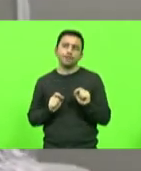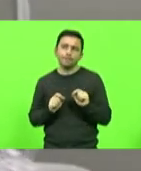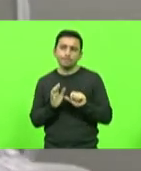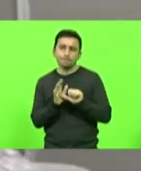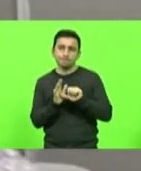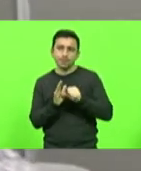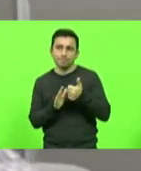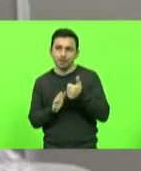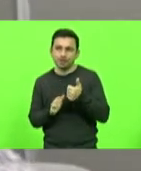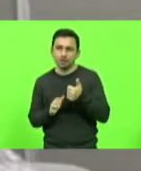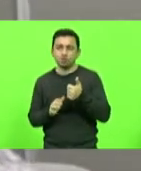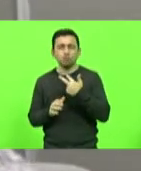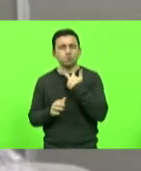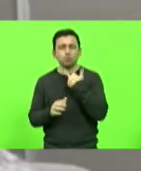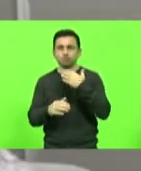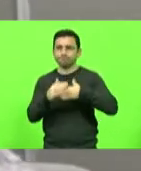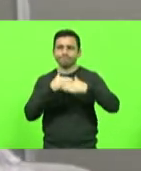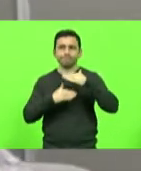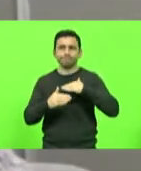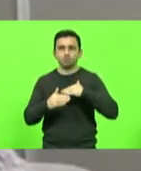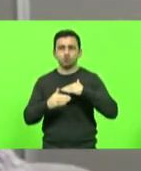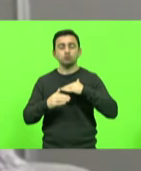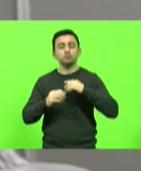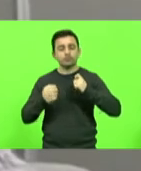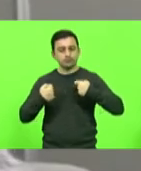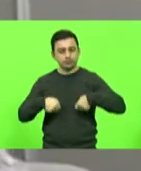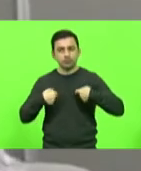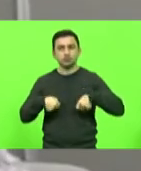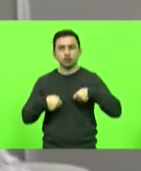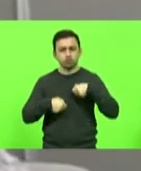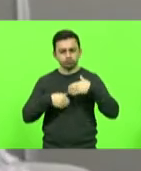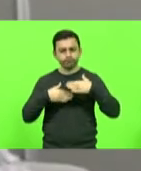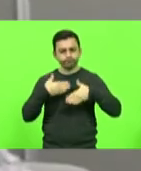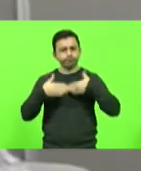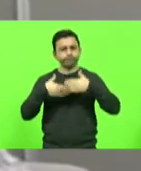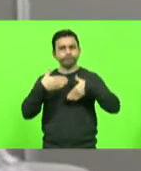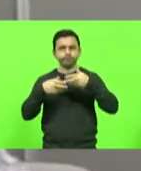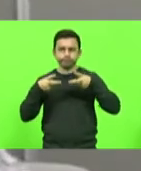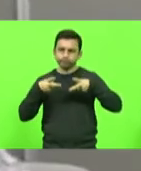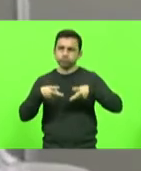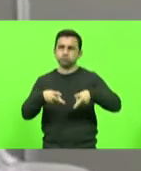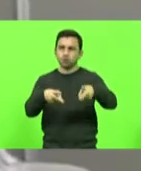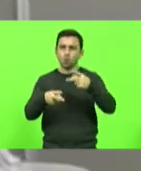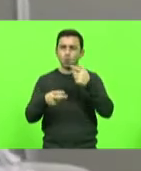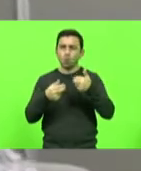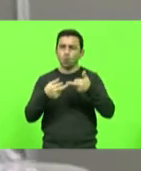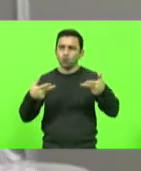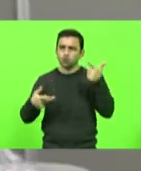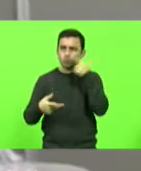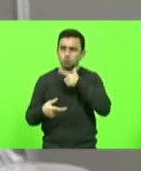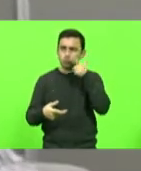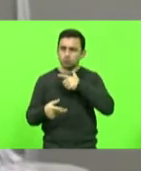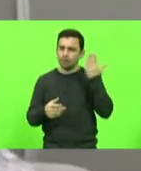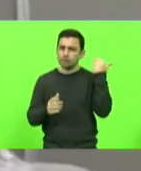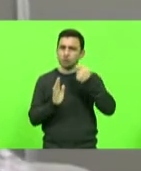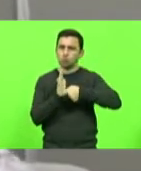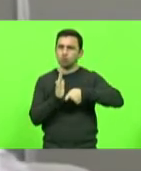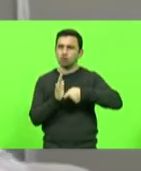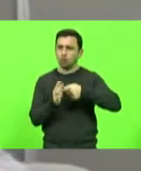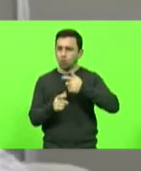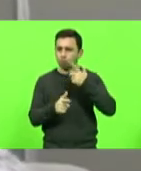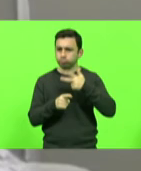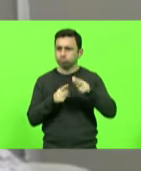o retrocesso social, a fim de se manter os serviços já existentes e que foram conquistados com tanta luta. E aqui eu me